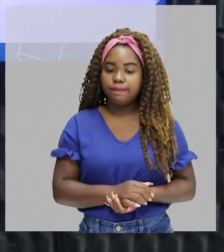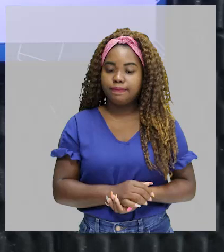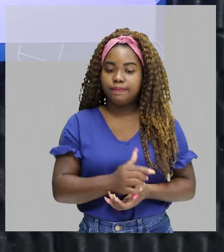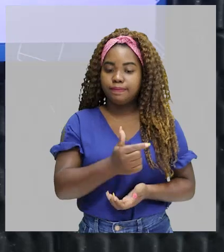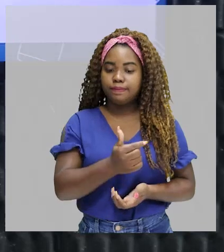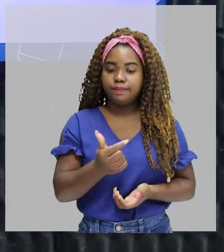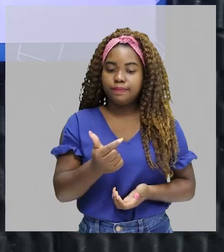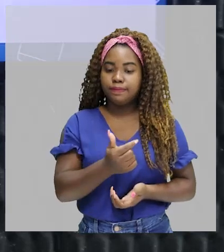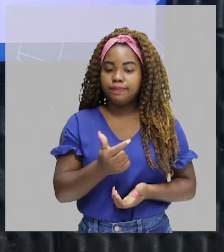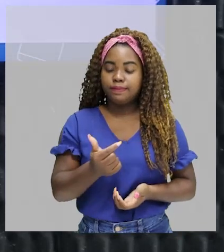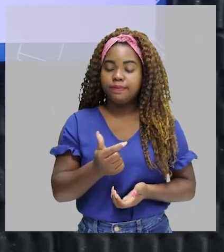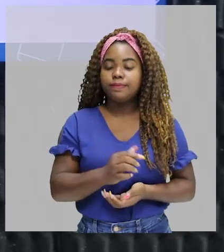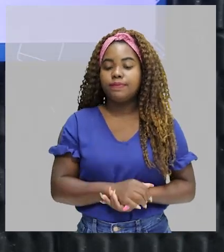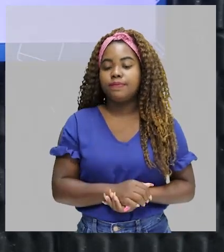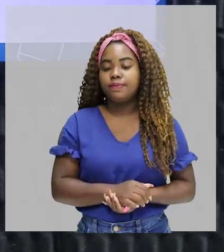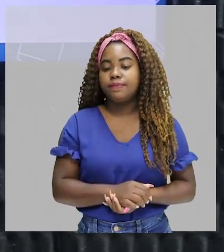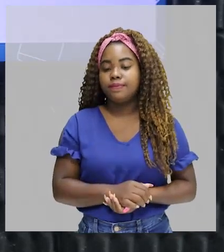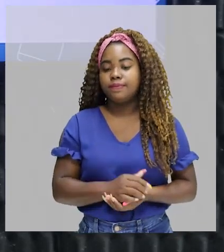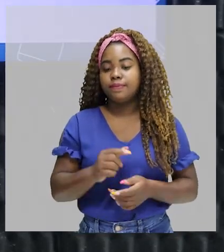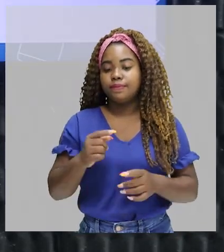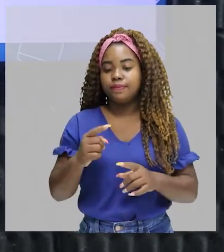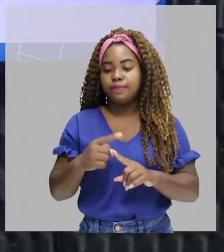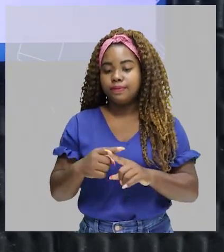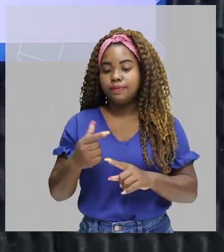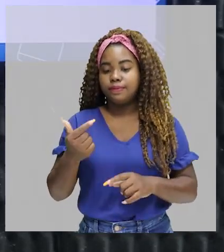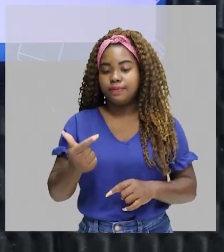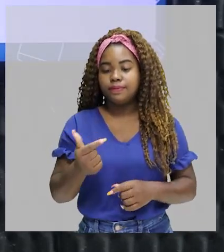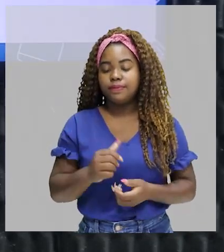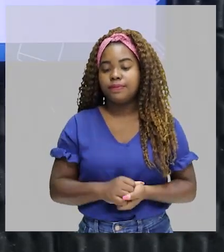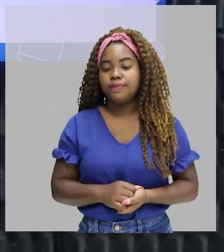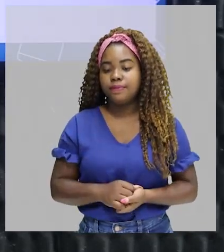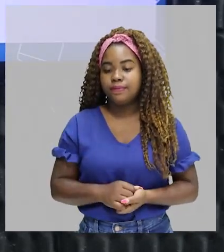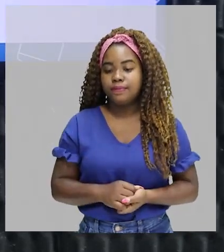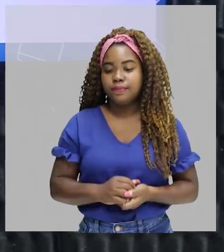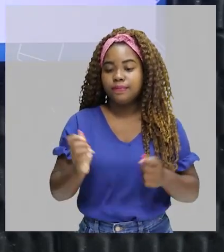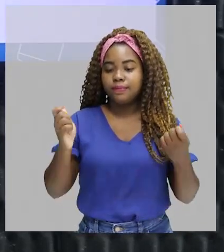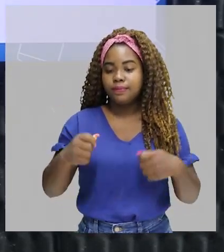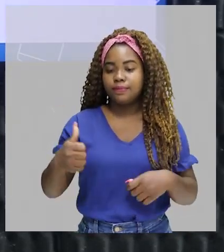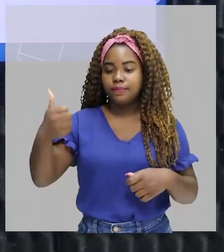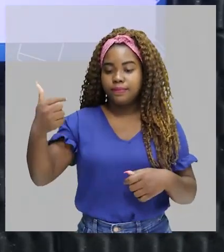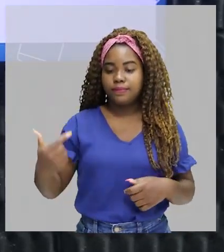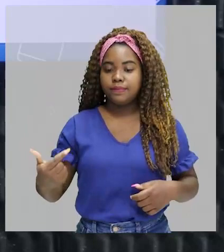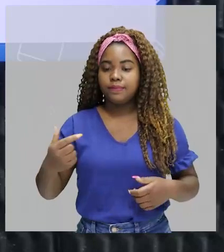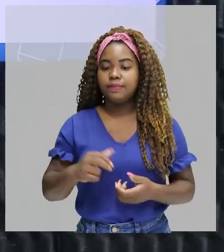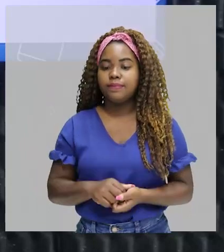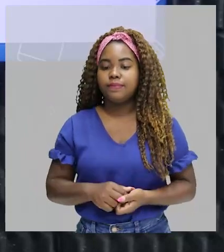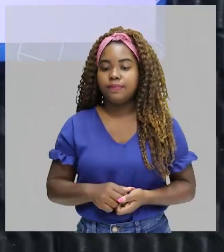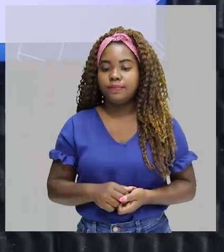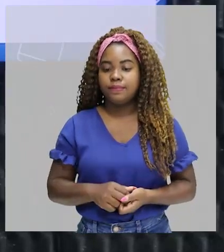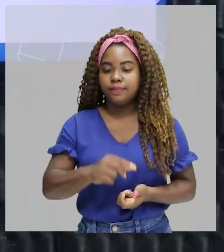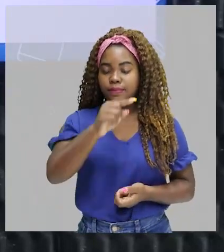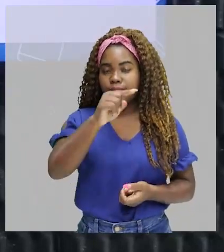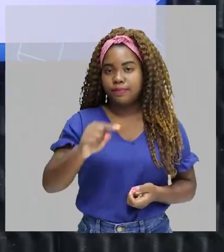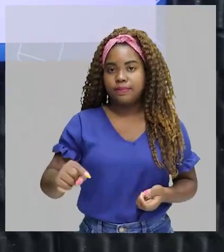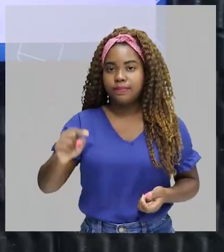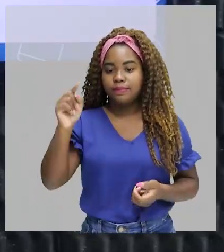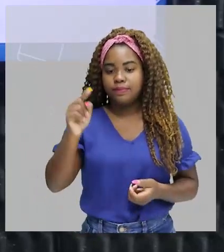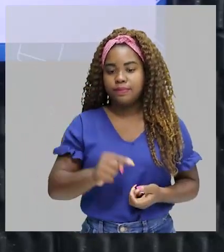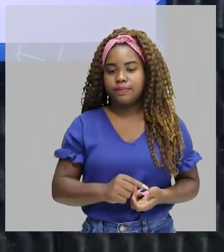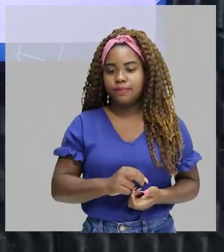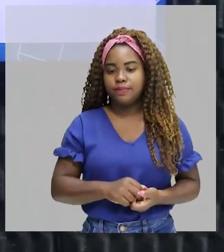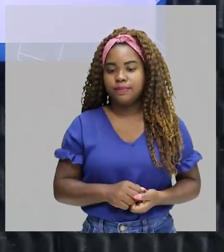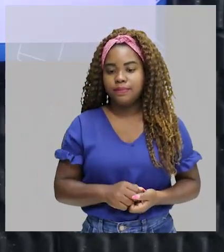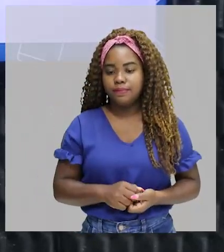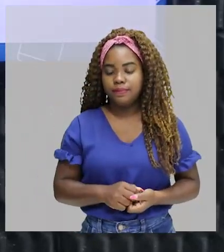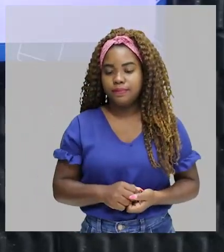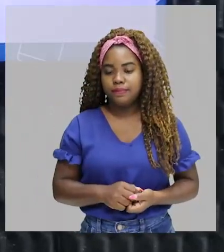dá 22. E perceba que eu tenho uma fração. Então, eu posso fazer, ó, multiplicação em x, produto dos meios igual a produto dos